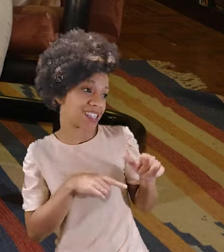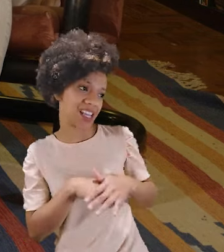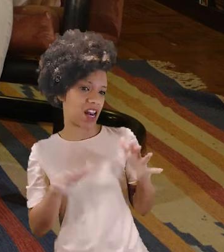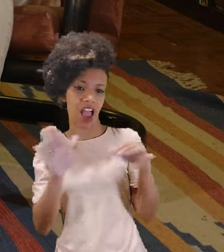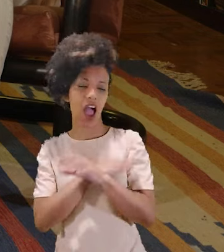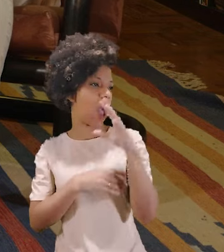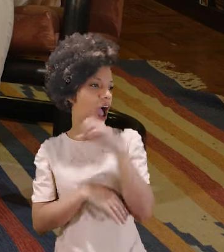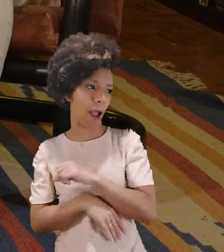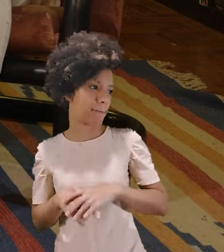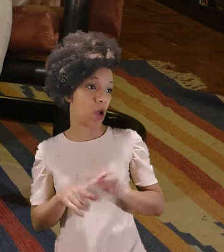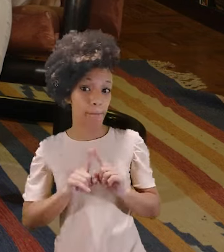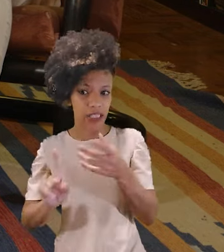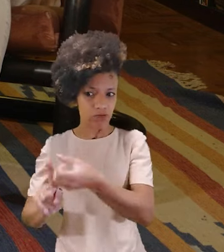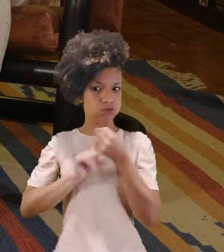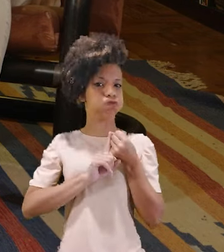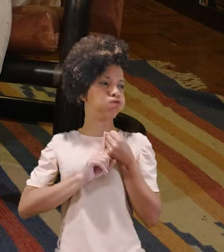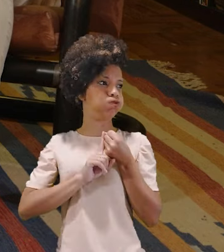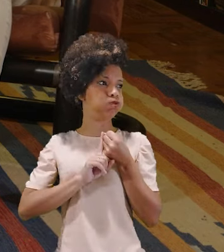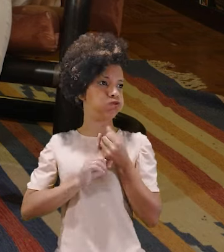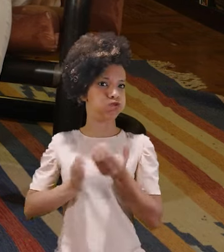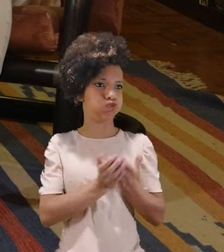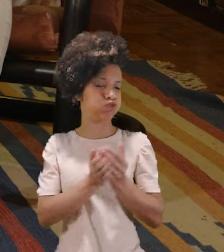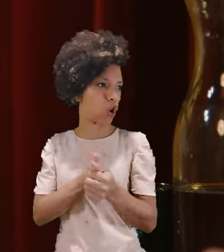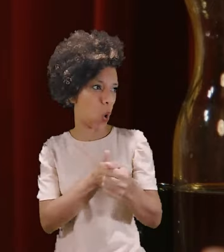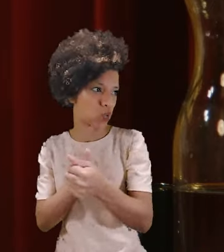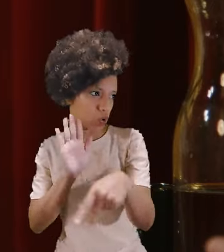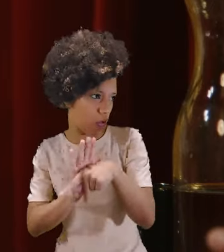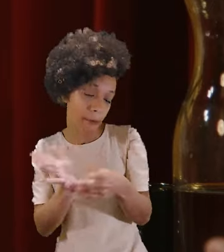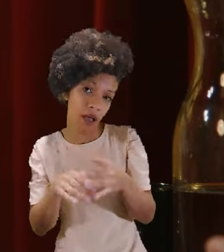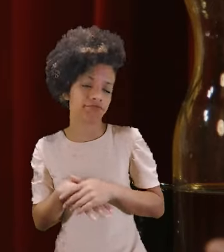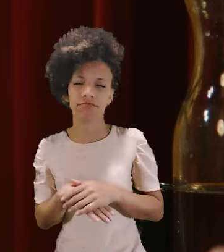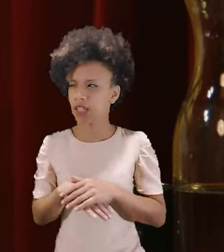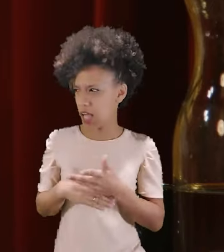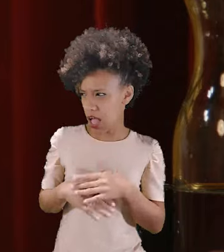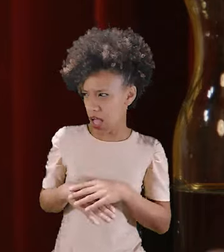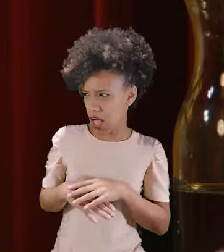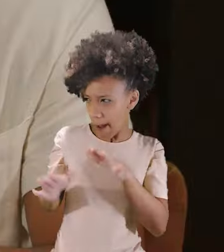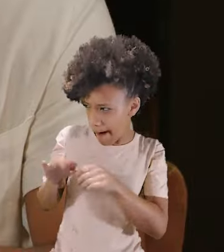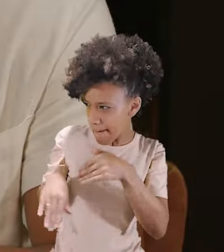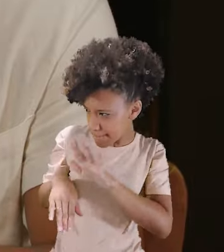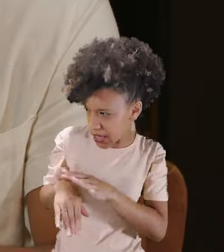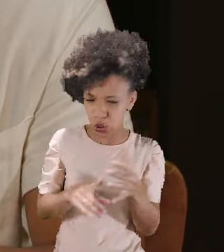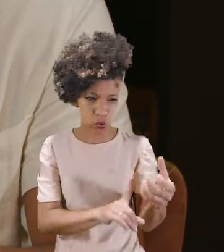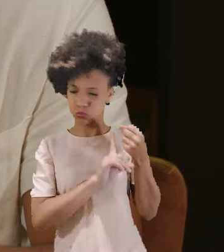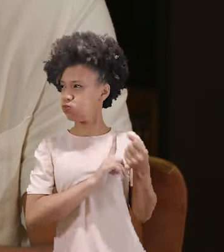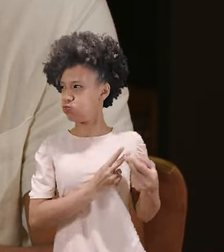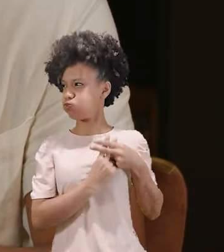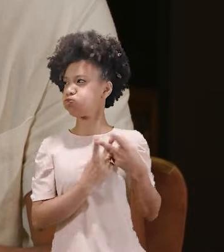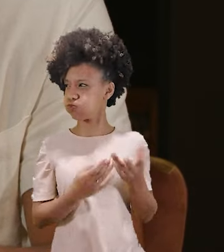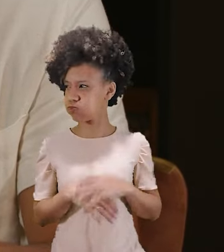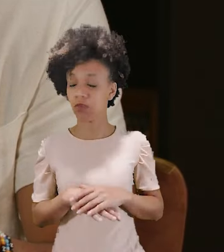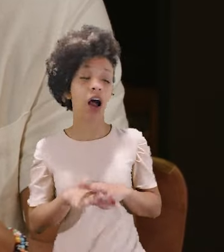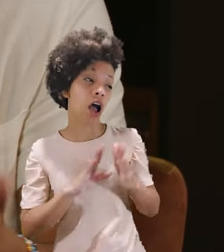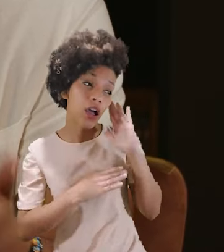rápido eu não adianta nada entendeu mas para sequestram navio aí vai do tempo a tendência é mais alto do que sequestro acredito que